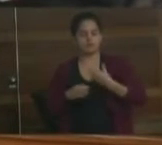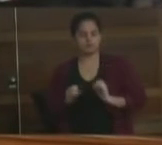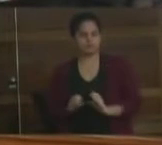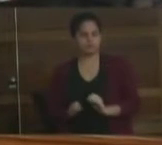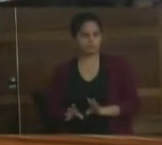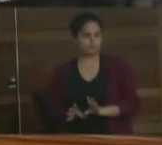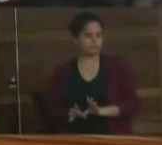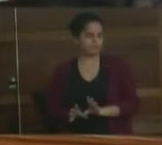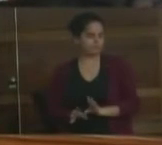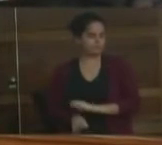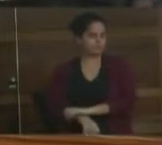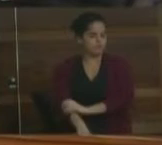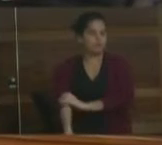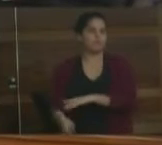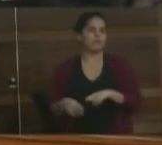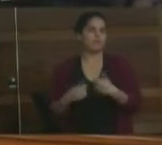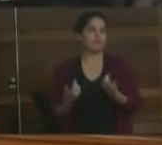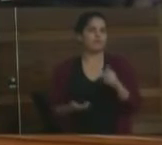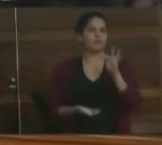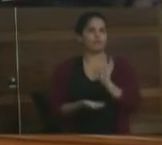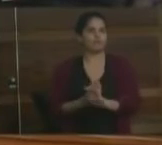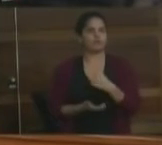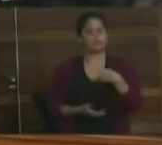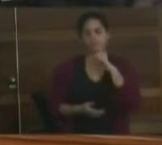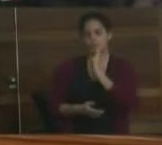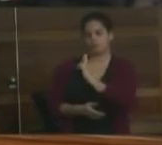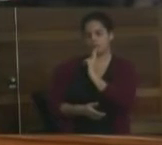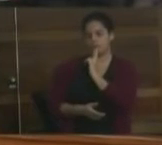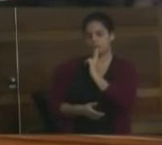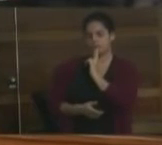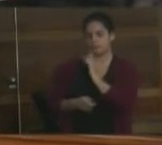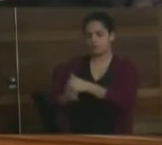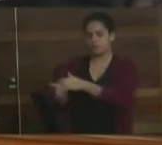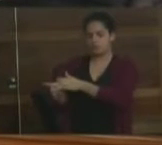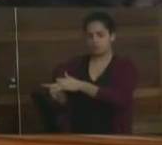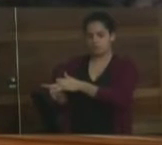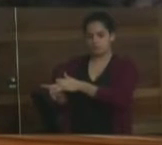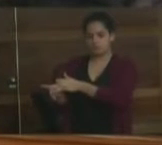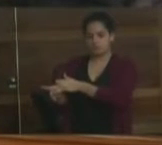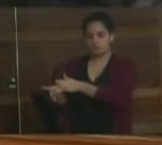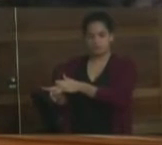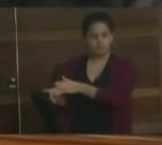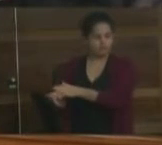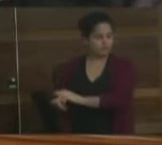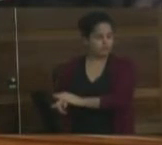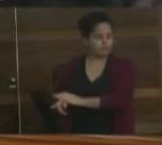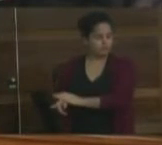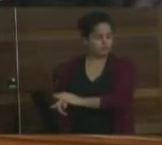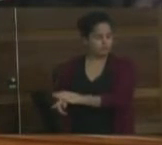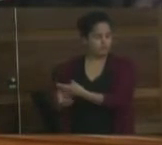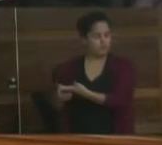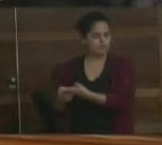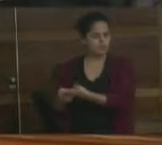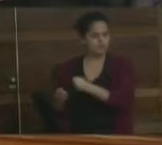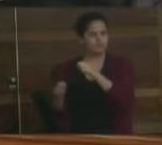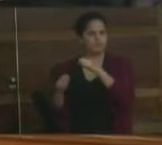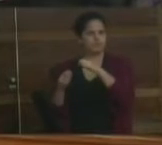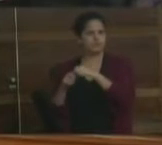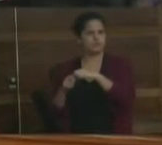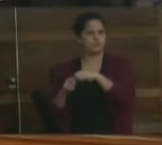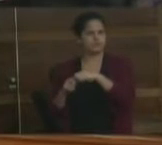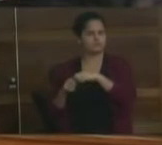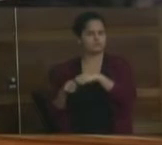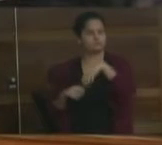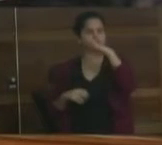educação mas já que não está presente vou perguntar para o senhor que estabelece esses critérios no caso aqui dos das despesas